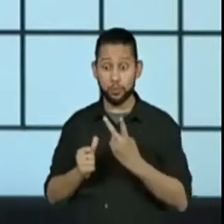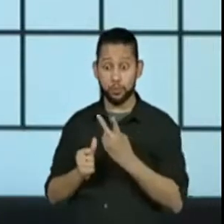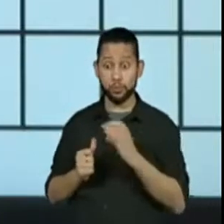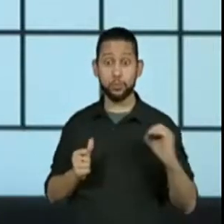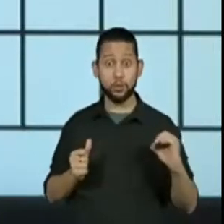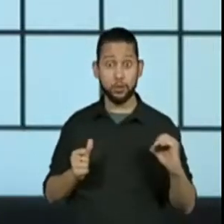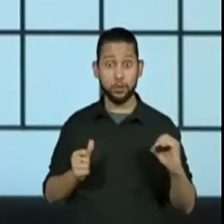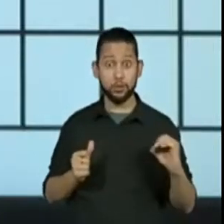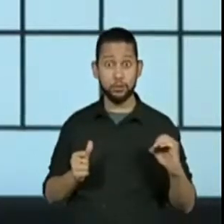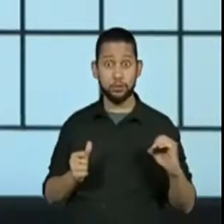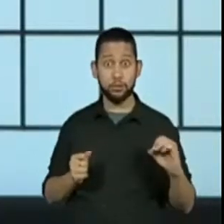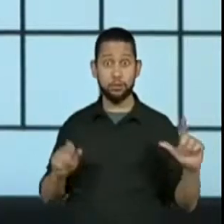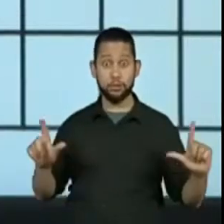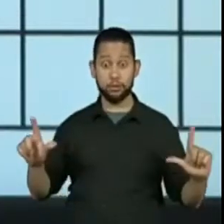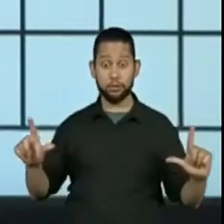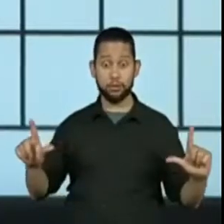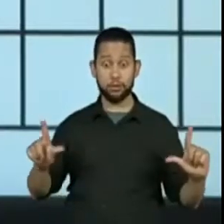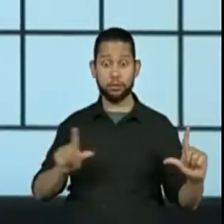quadradinhos de altura.